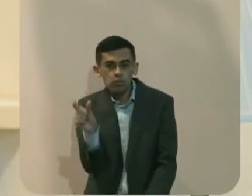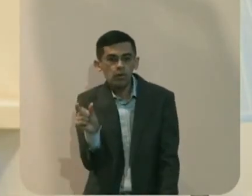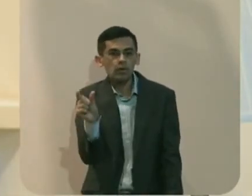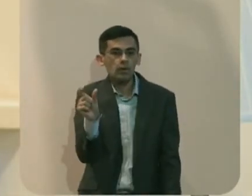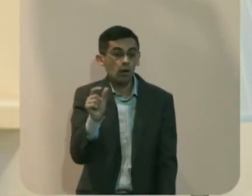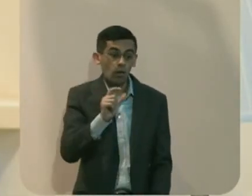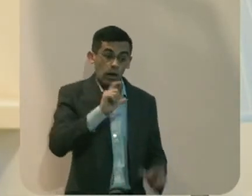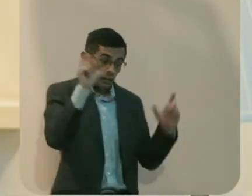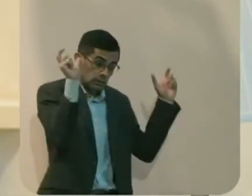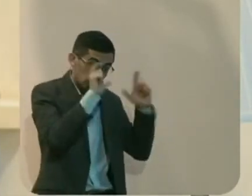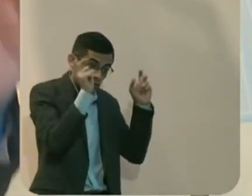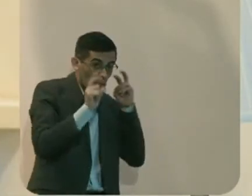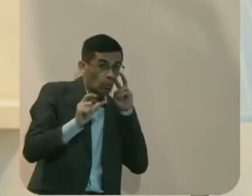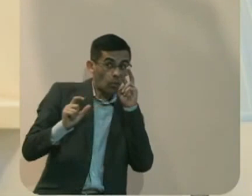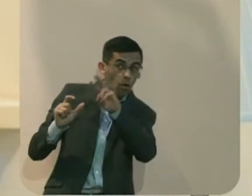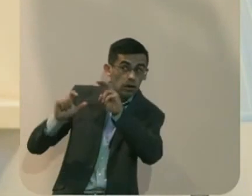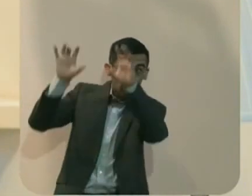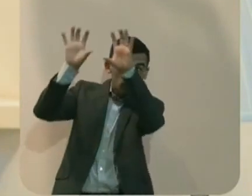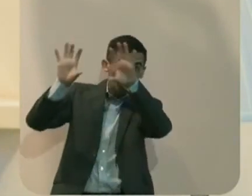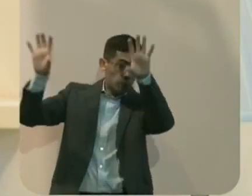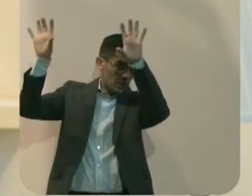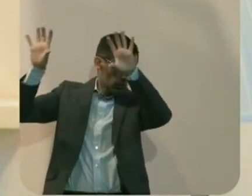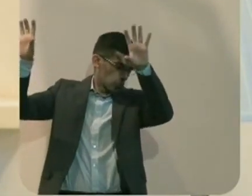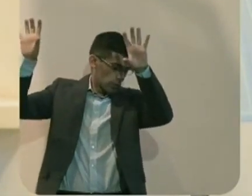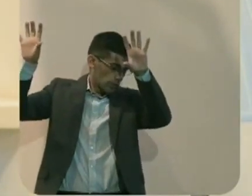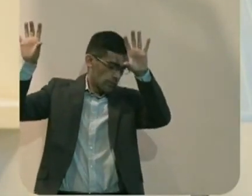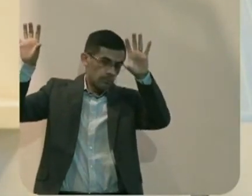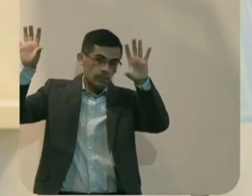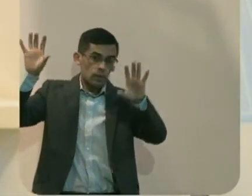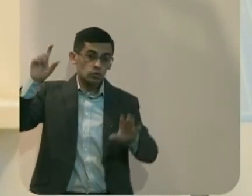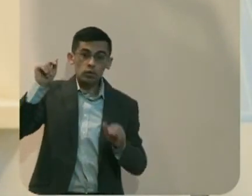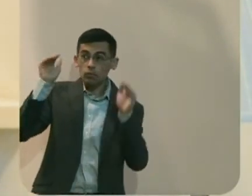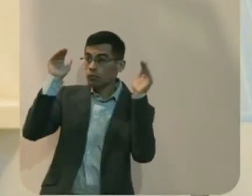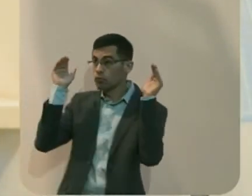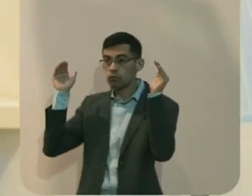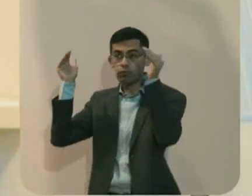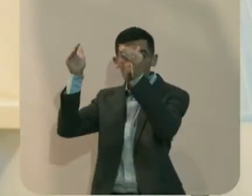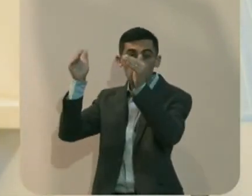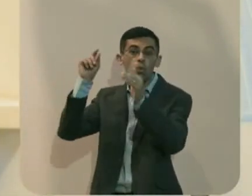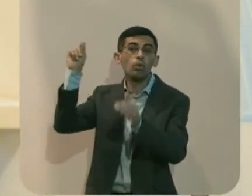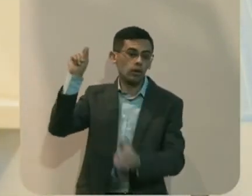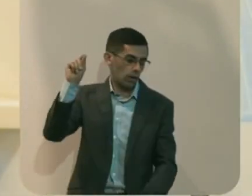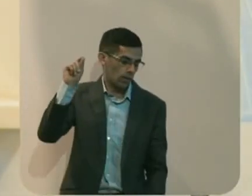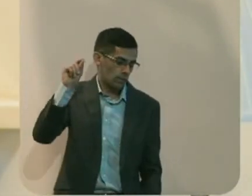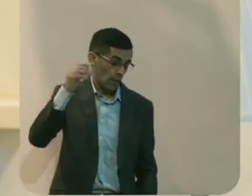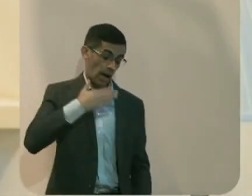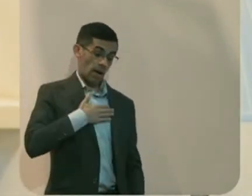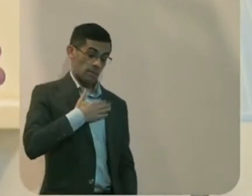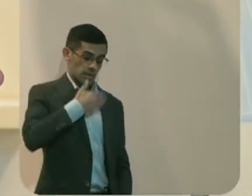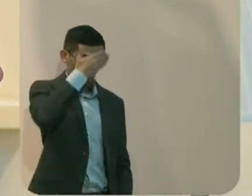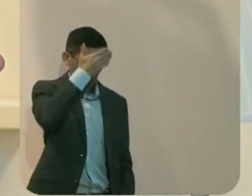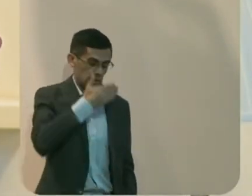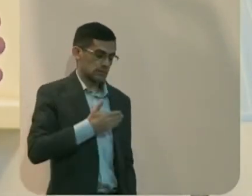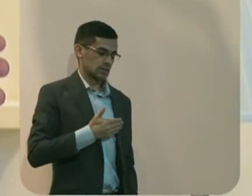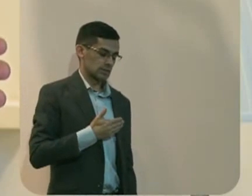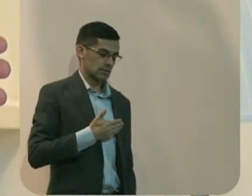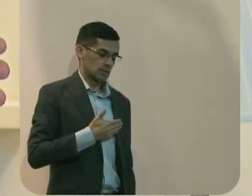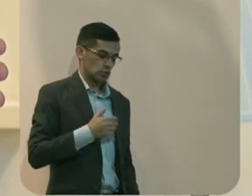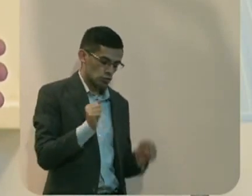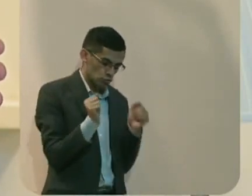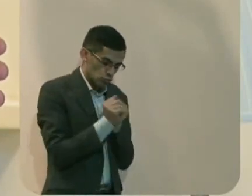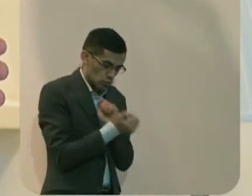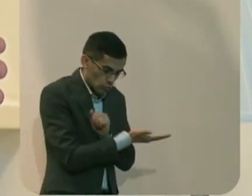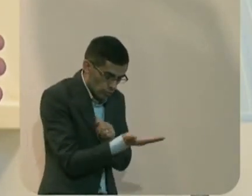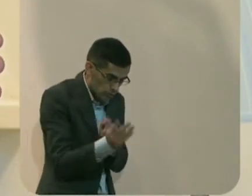Presta atenção na nuvem e na coluna de fogo. O seu foco vai ser a minha presença no meio